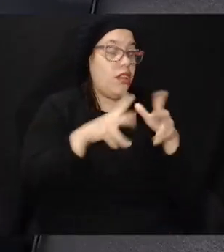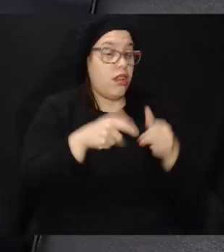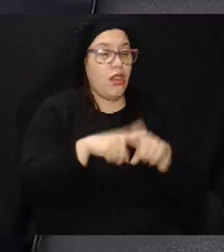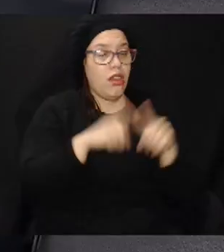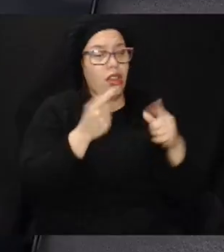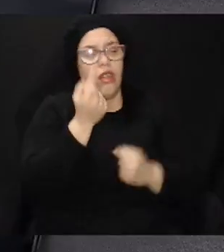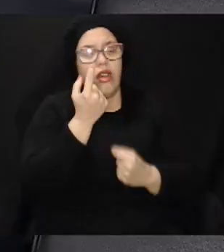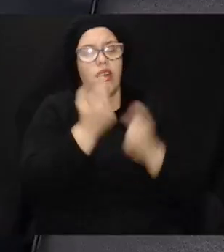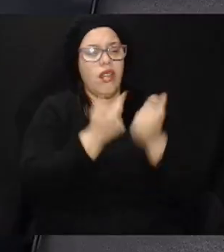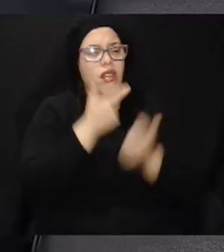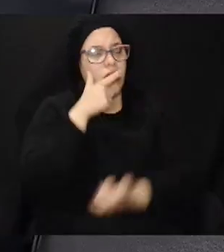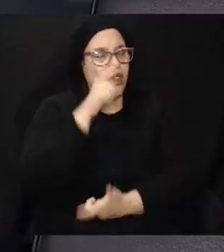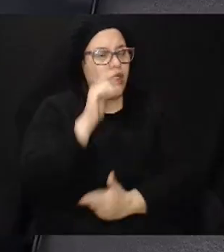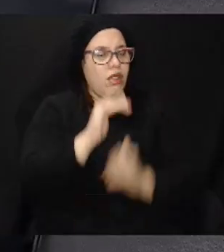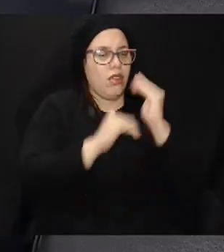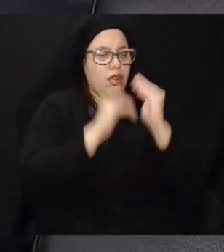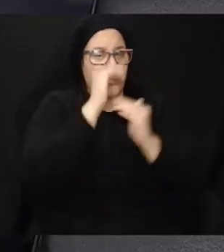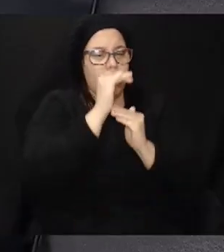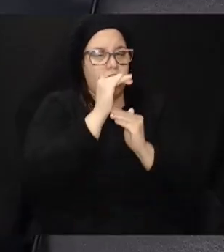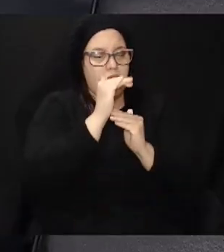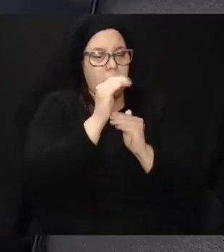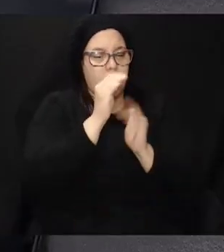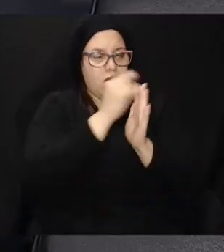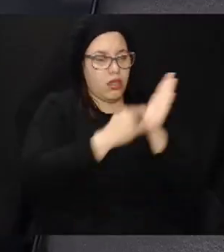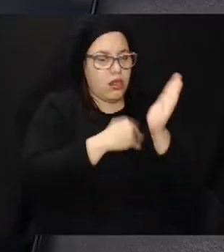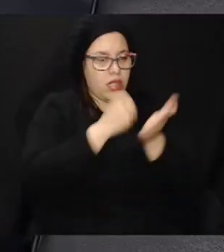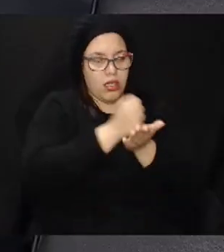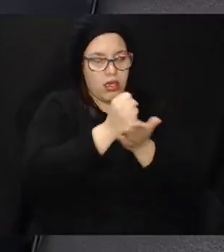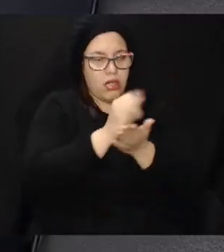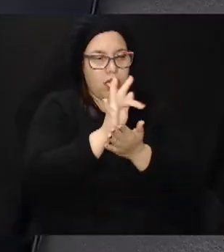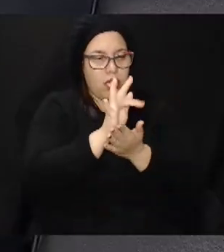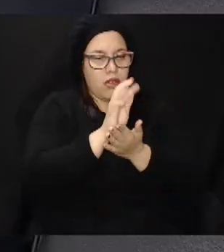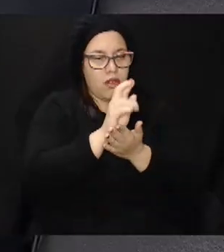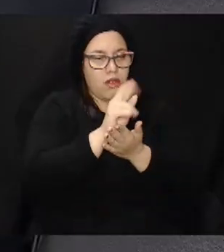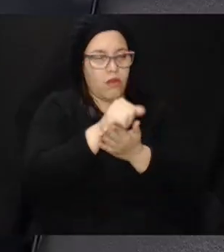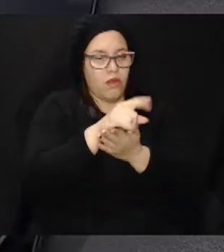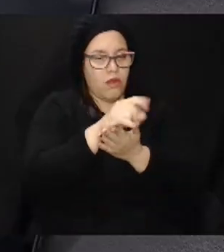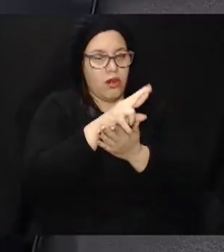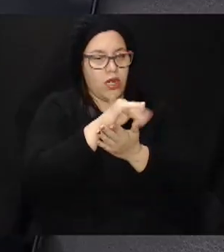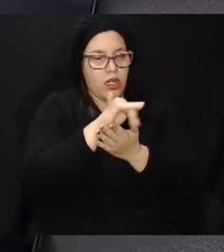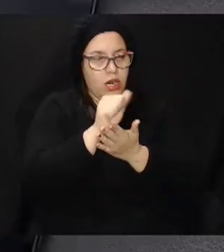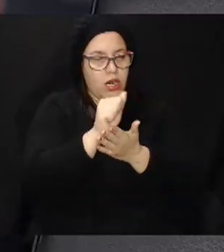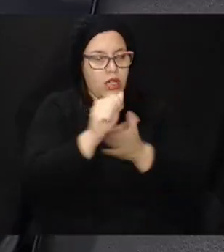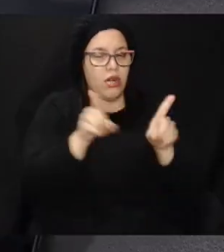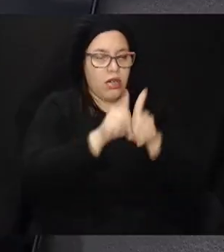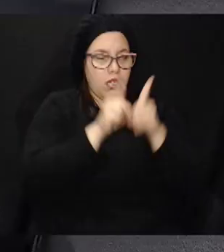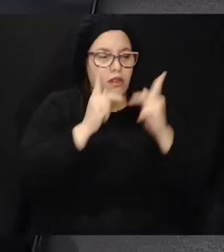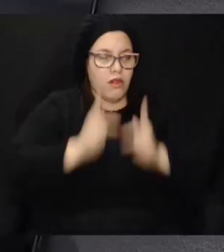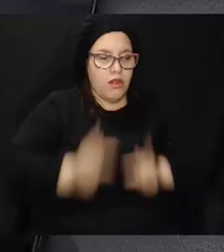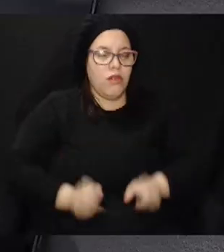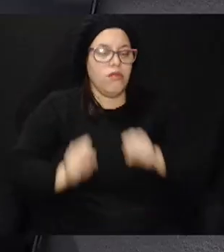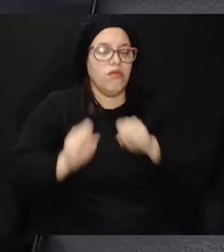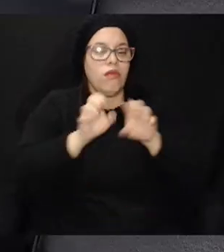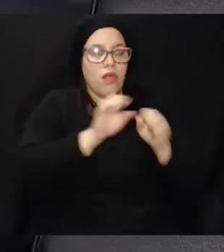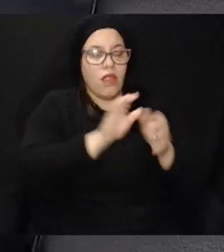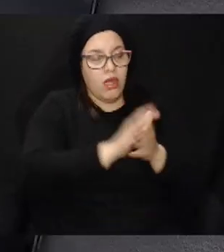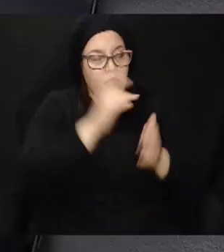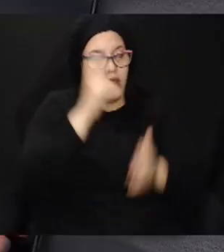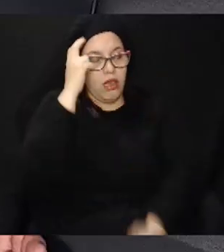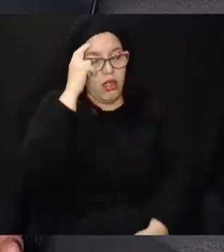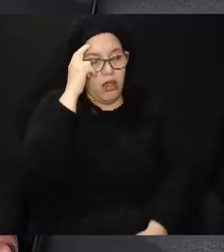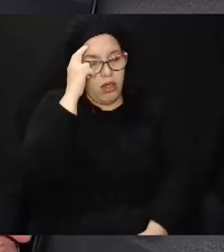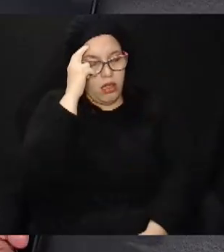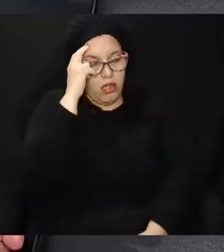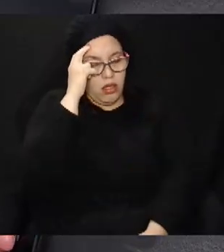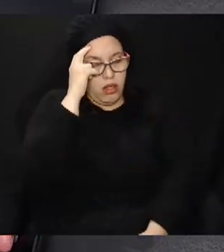conseguir avançando na regularização fundiária, na dignidade humana, na educação, na cultura, porque não existe